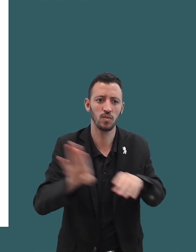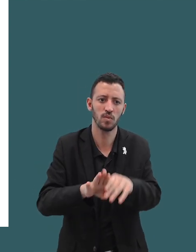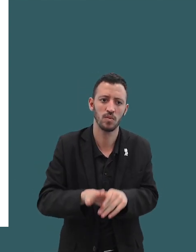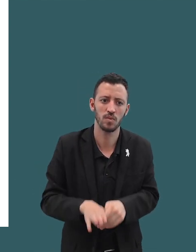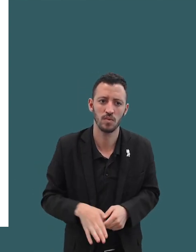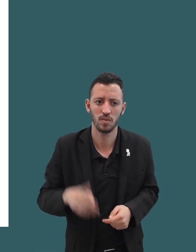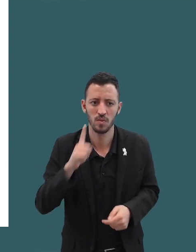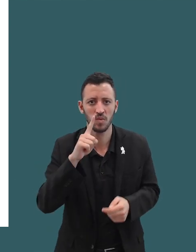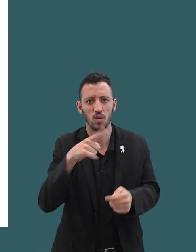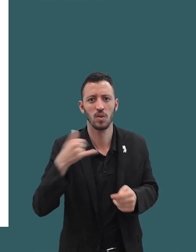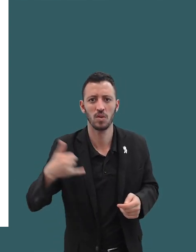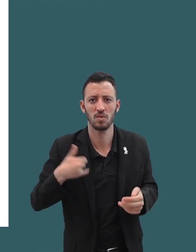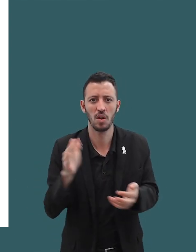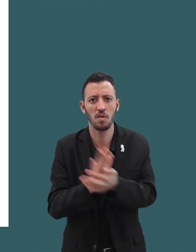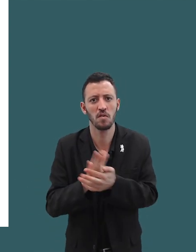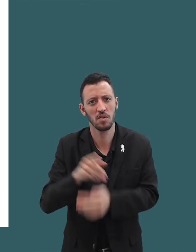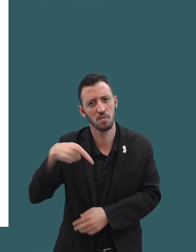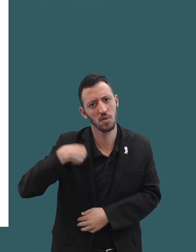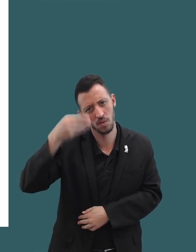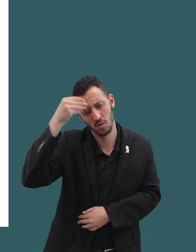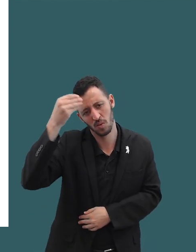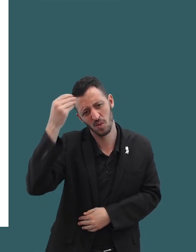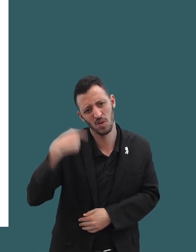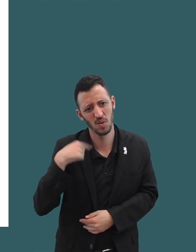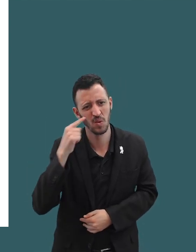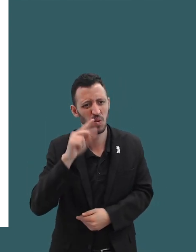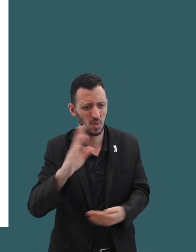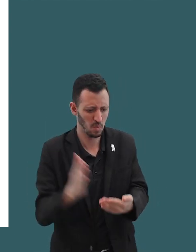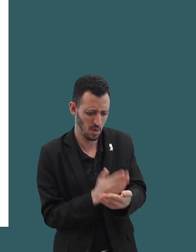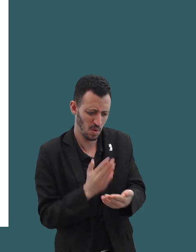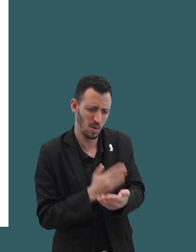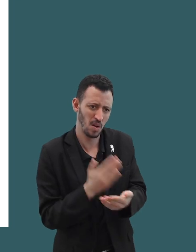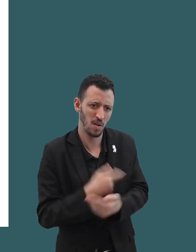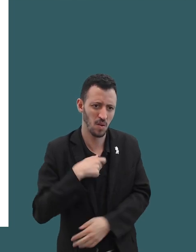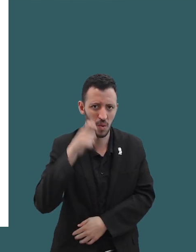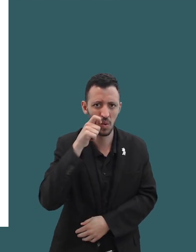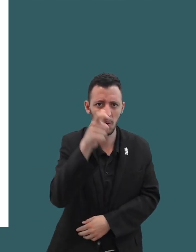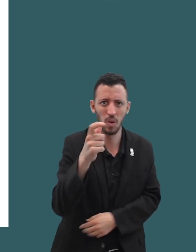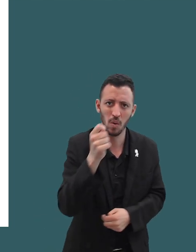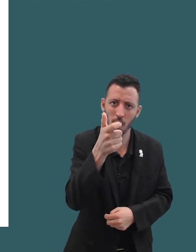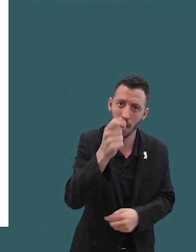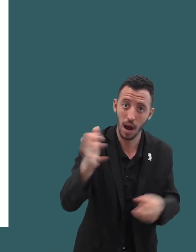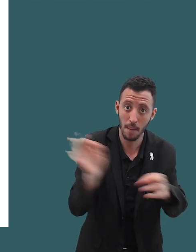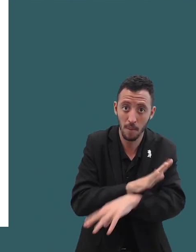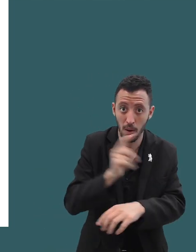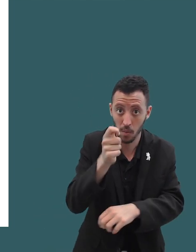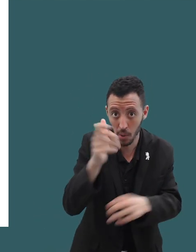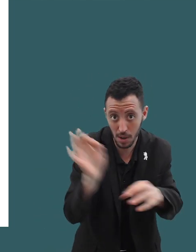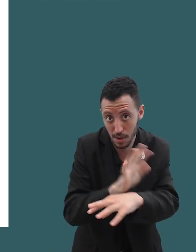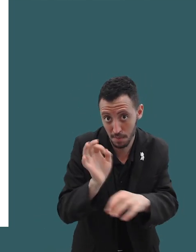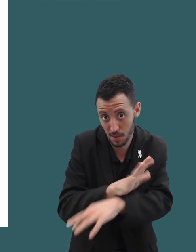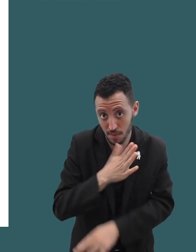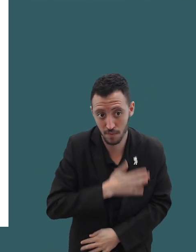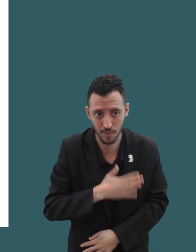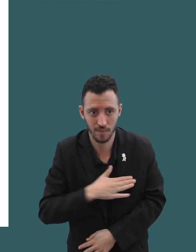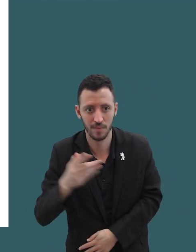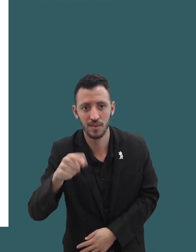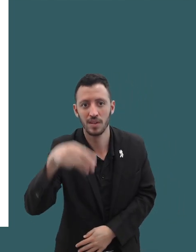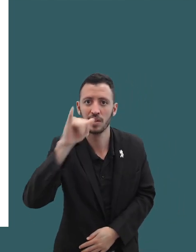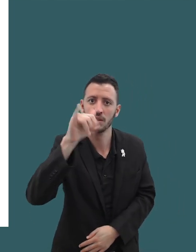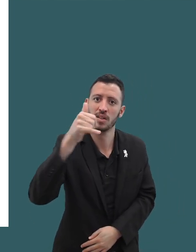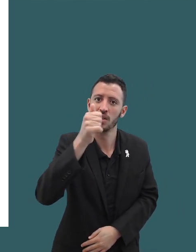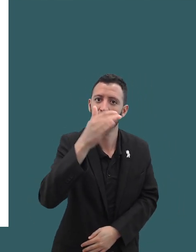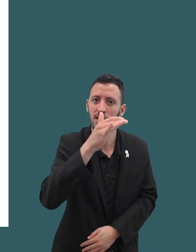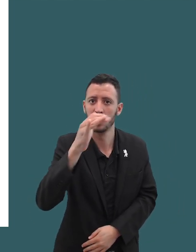a um aniversário de um sobrinho, tem um livro do Manual do Mundo, que coisa interessante, estou quase acabando, nasce uma